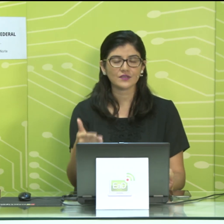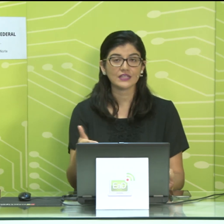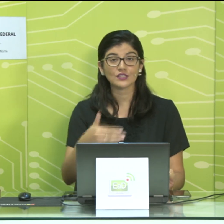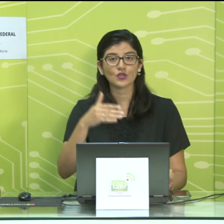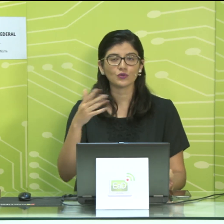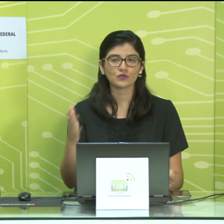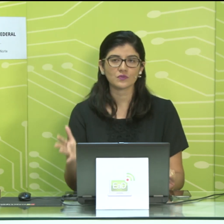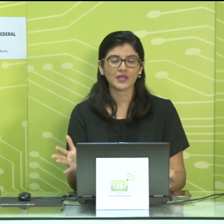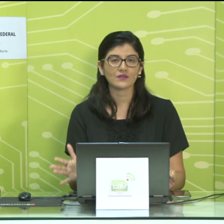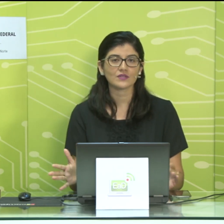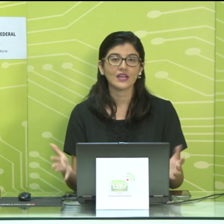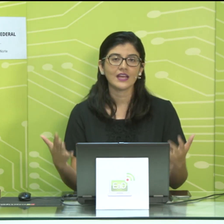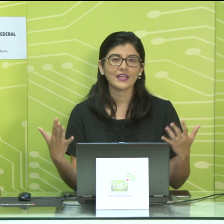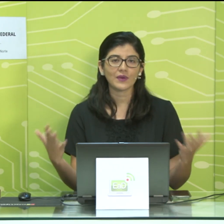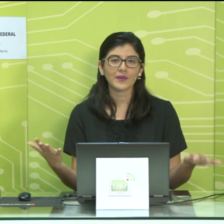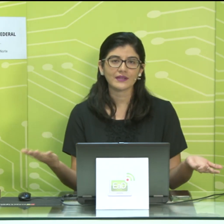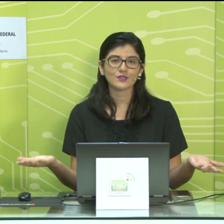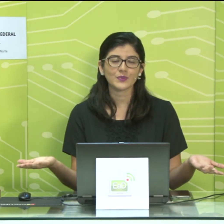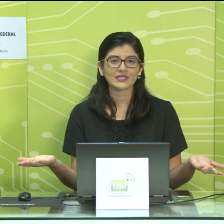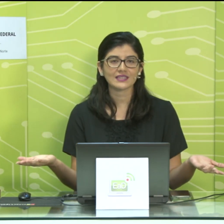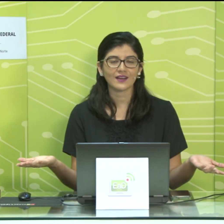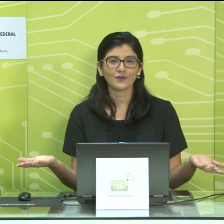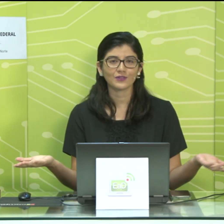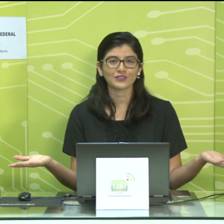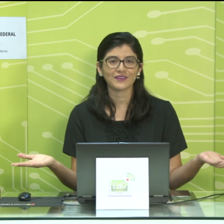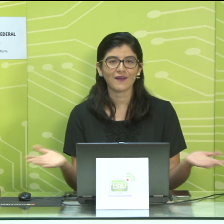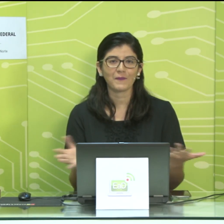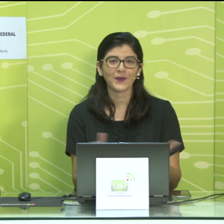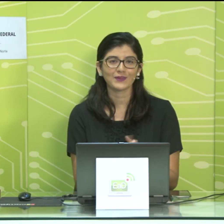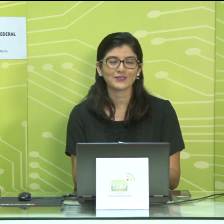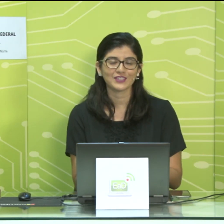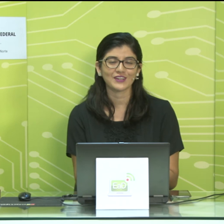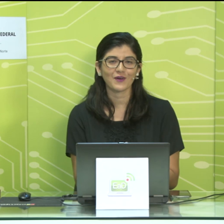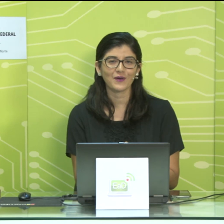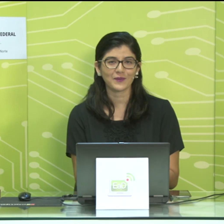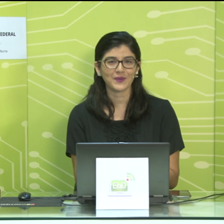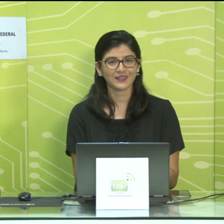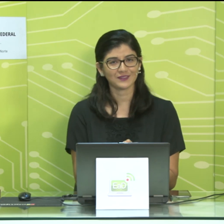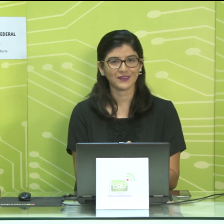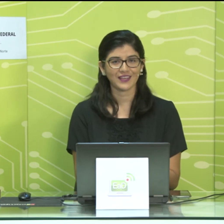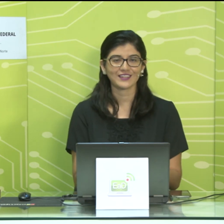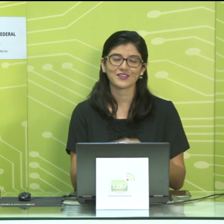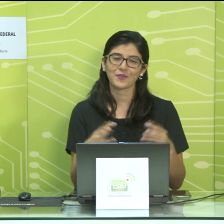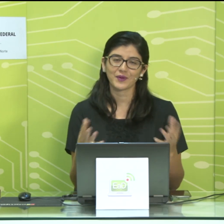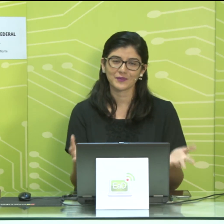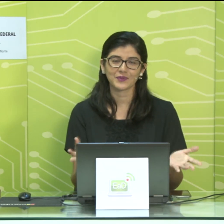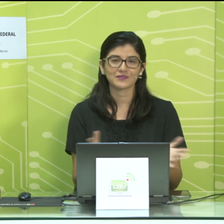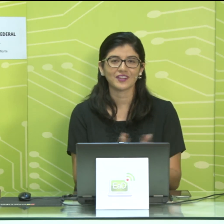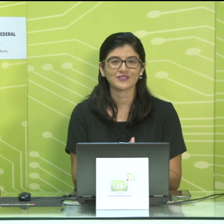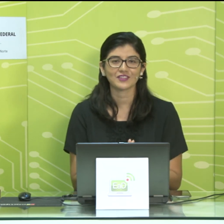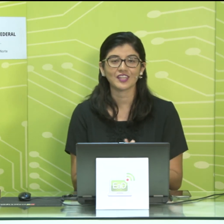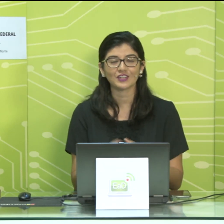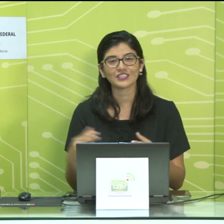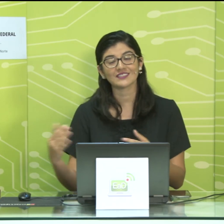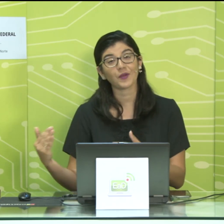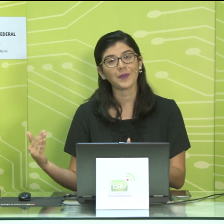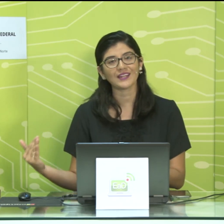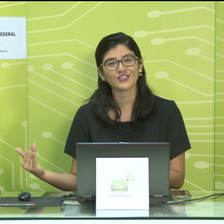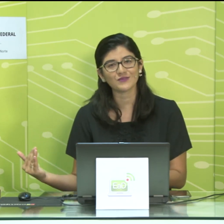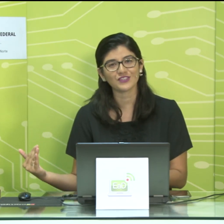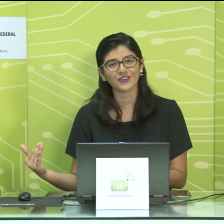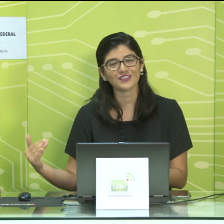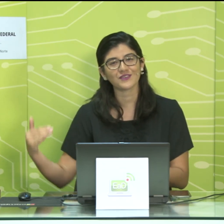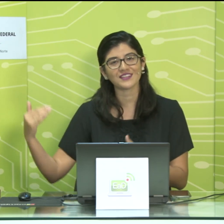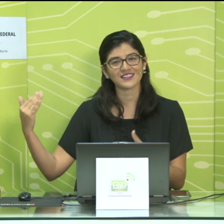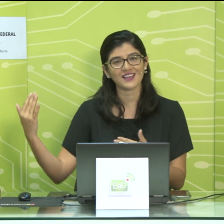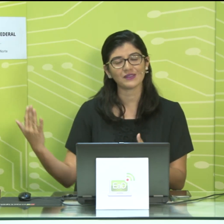Buscar esses outros meios. E um abraço especial hoje vai ao polo de Ouro Preto do Oeste e ao polo Porto Velho Zona Norte, que estão